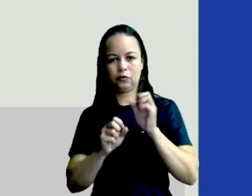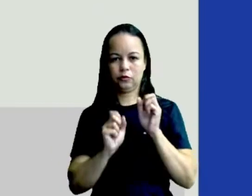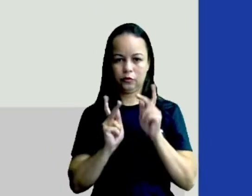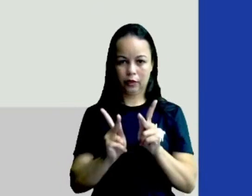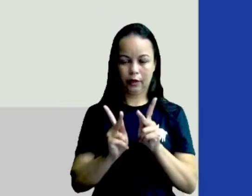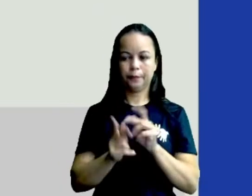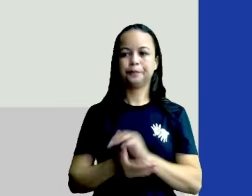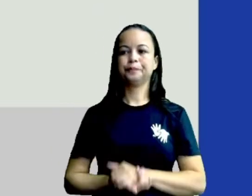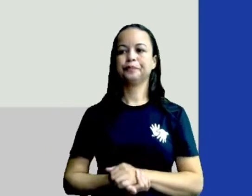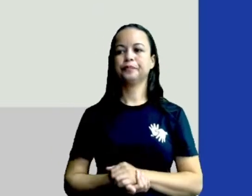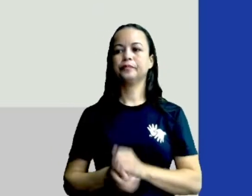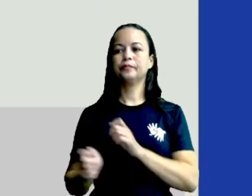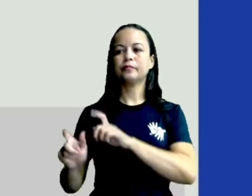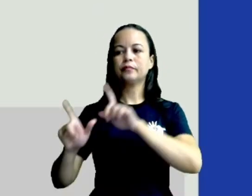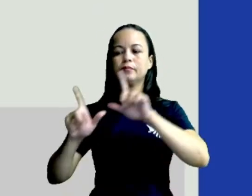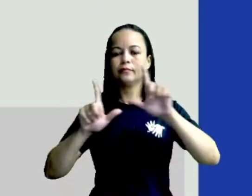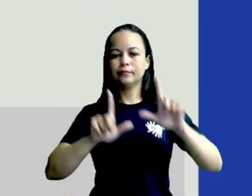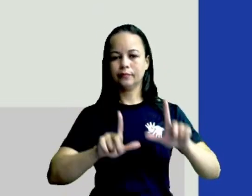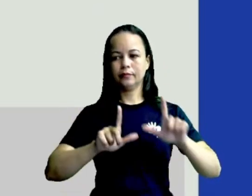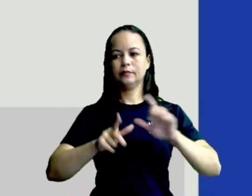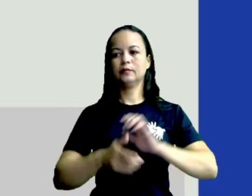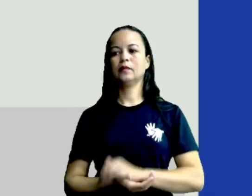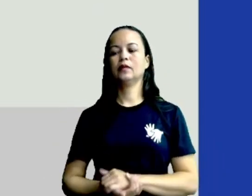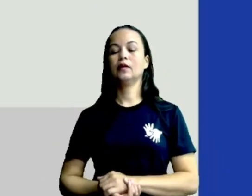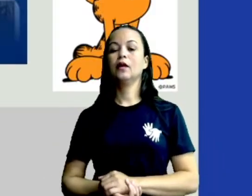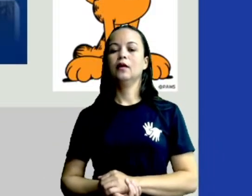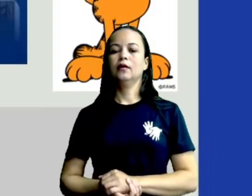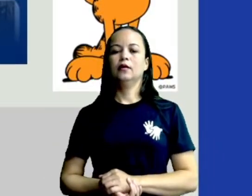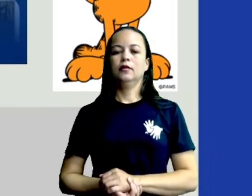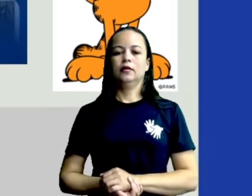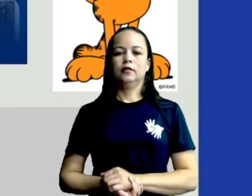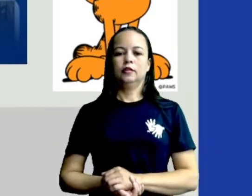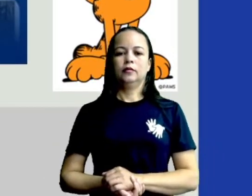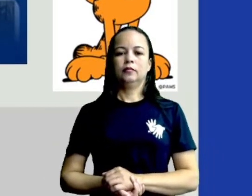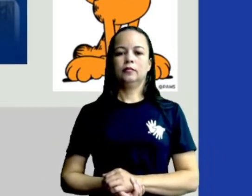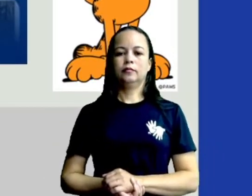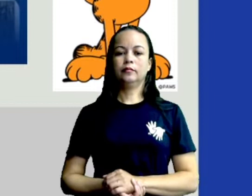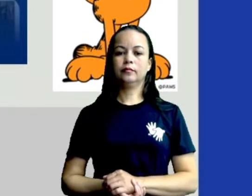Ótimo. Passa aí o slide para a gente ver o que é que tem aqui.